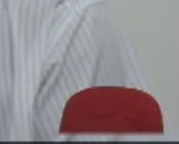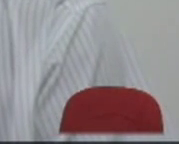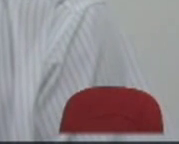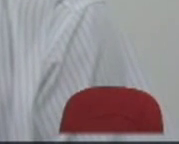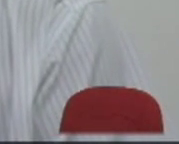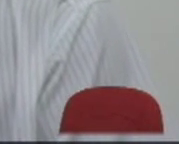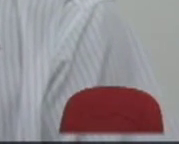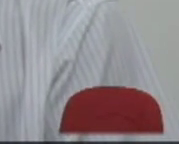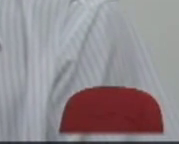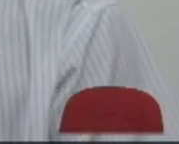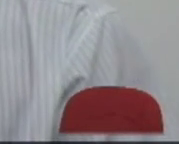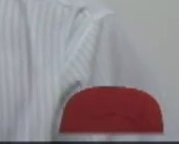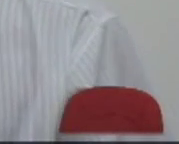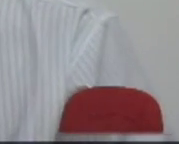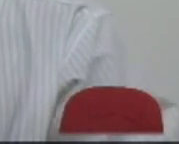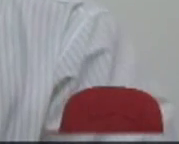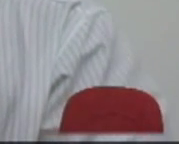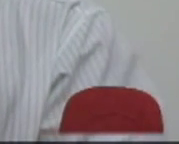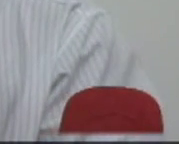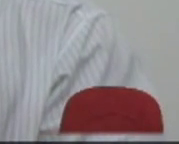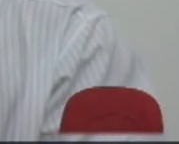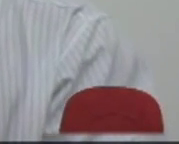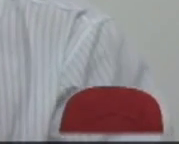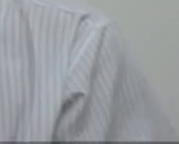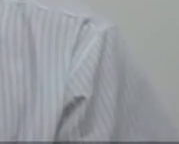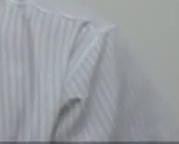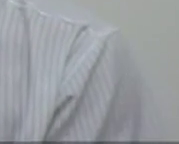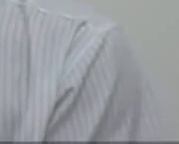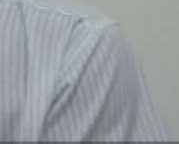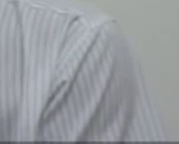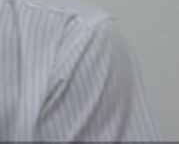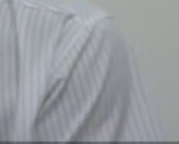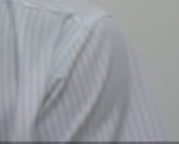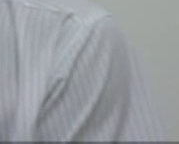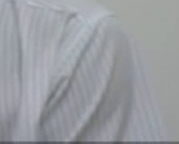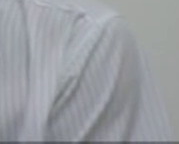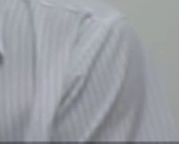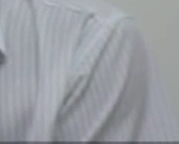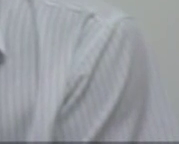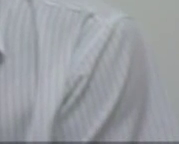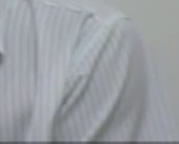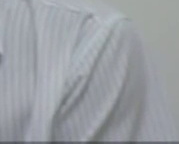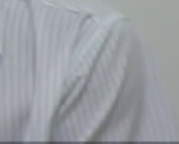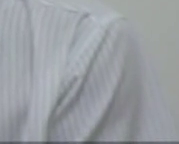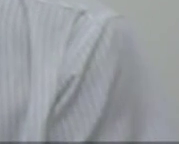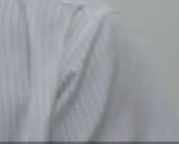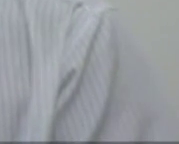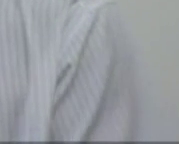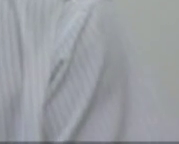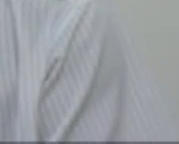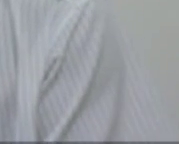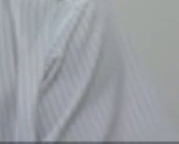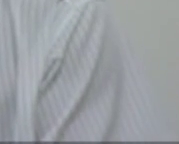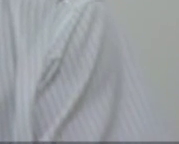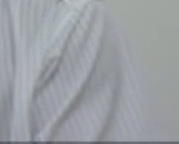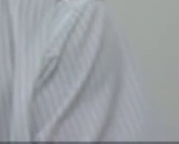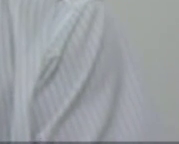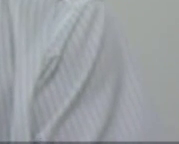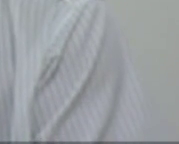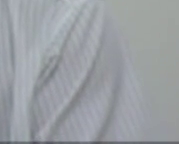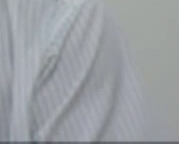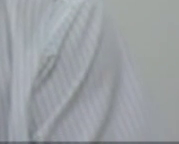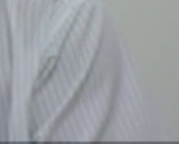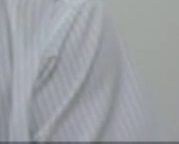acompanhou mais sobre aquela questão do reordenamento dos nossos